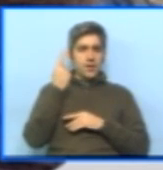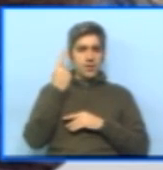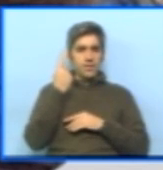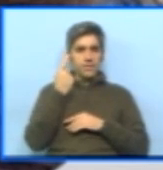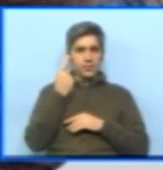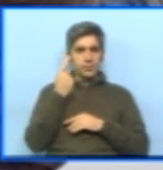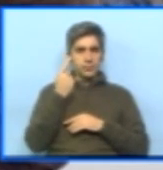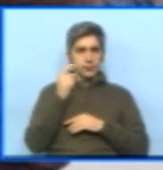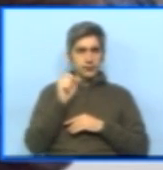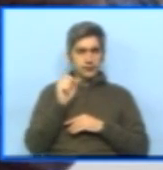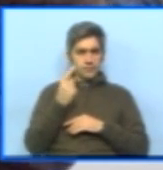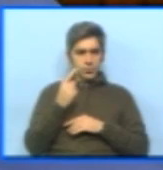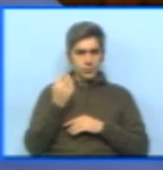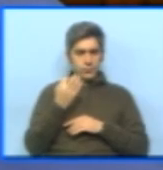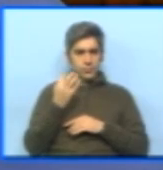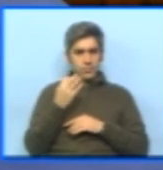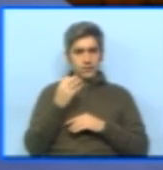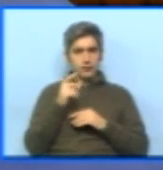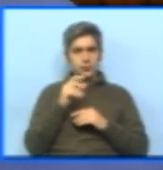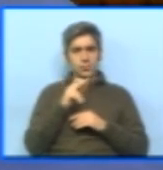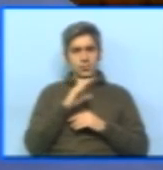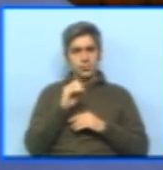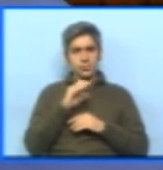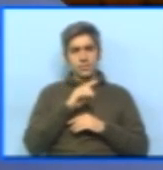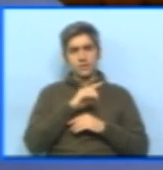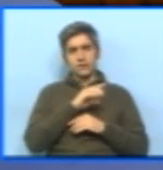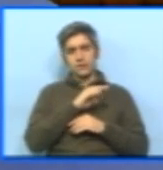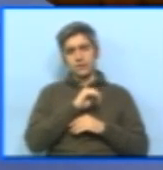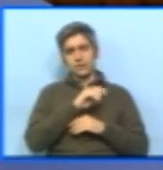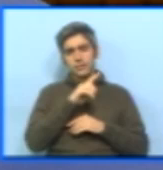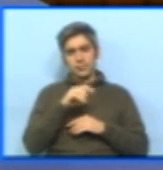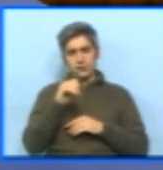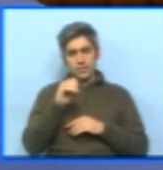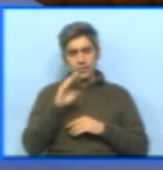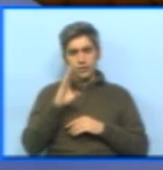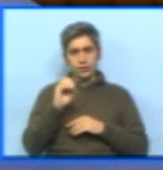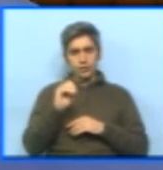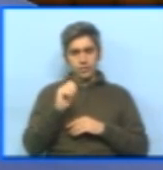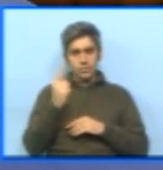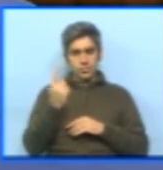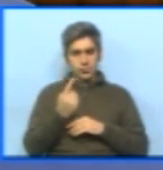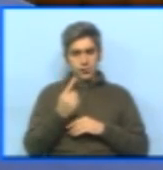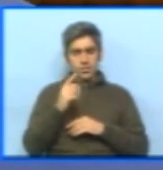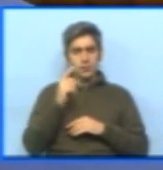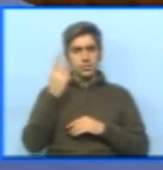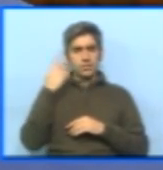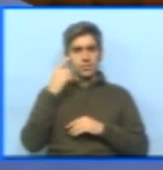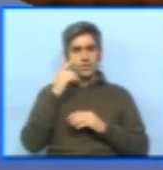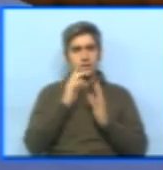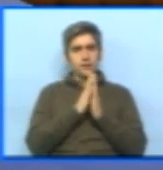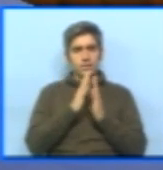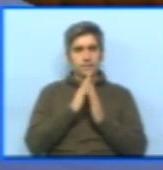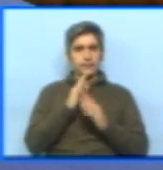com as romarias quaresmais, através do Rancho de São José, numa pregação que me foi pedido para fazer na paróquia de São José de